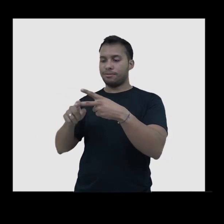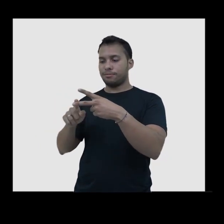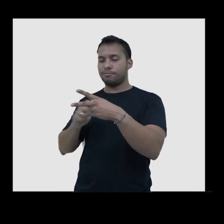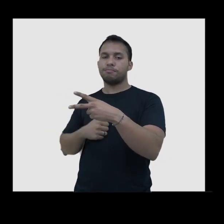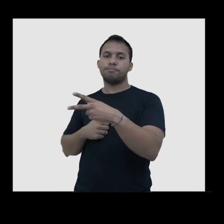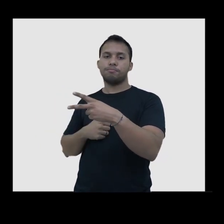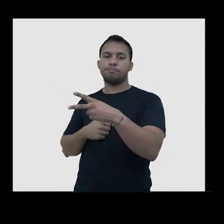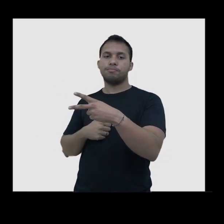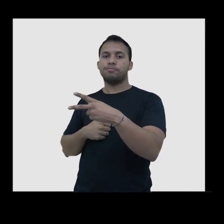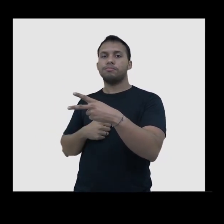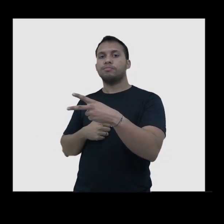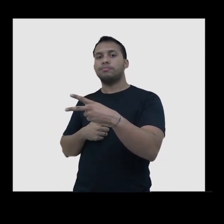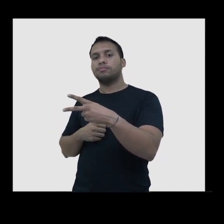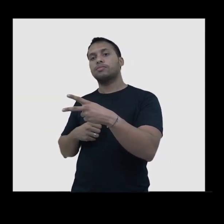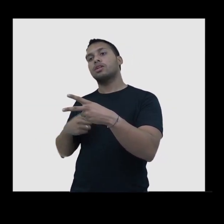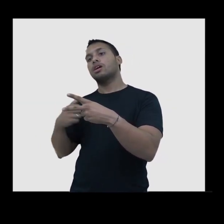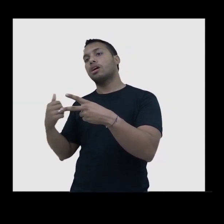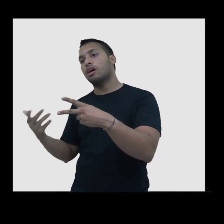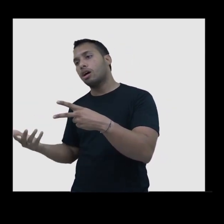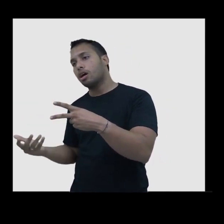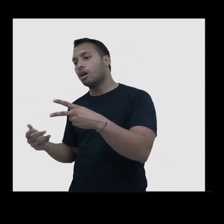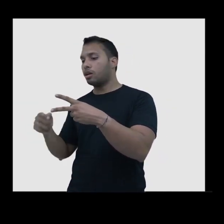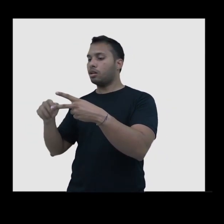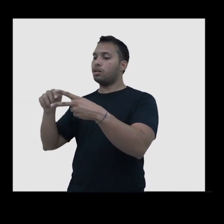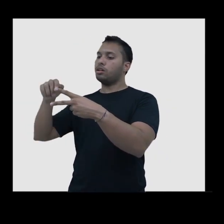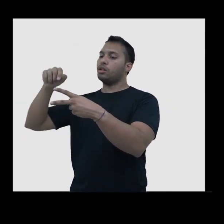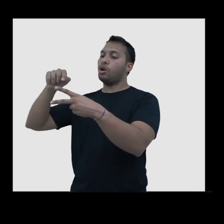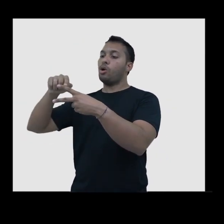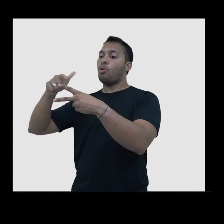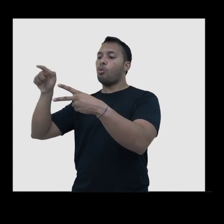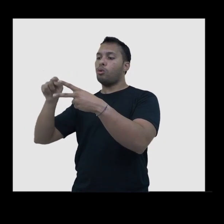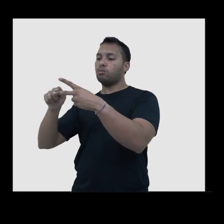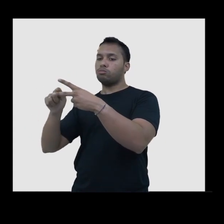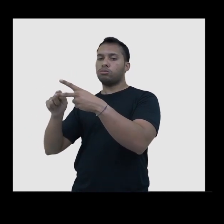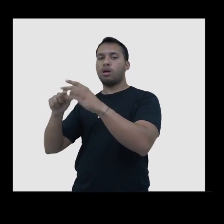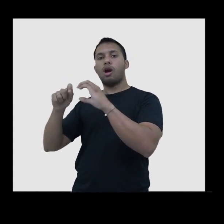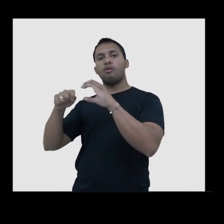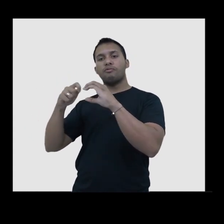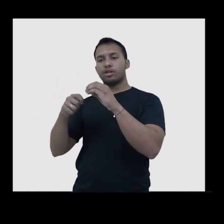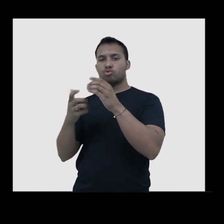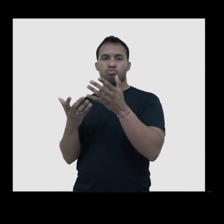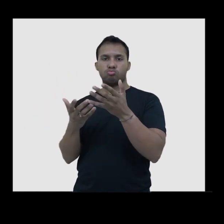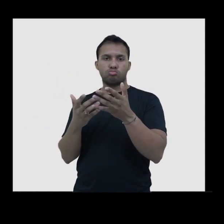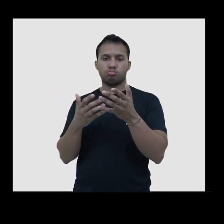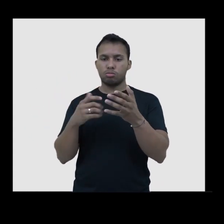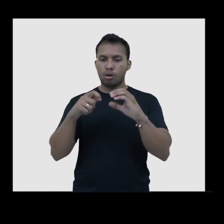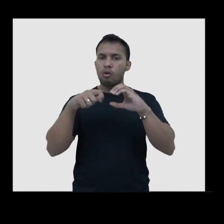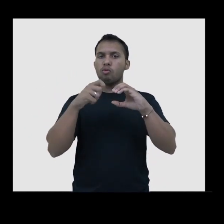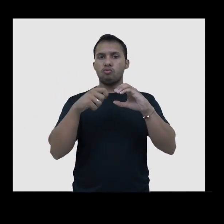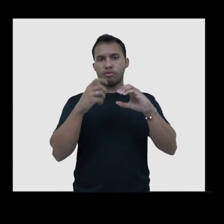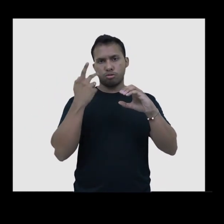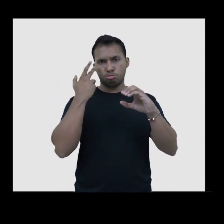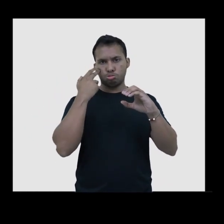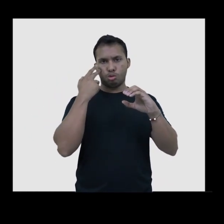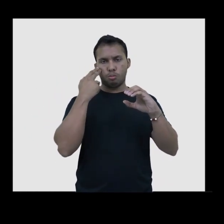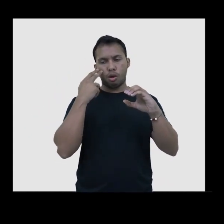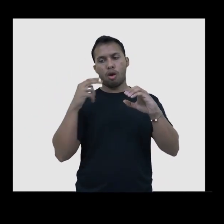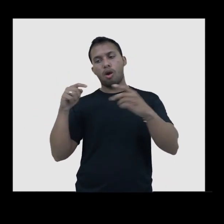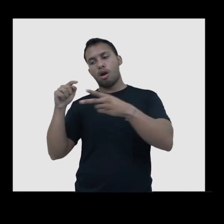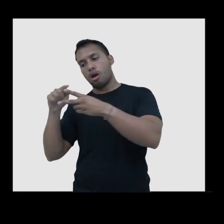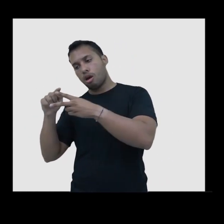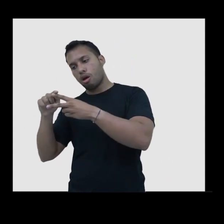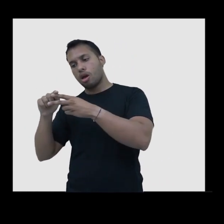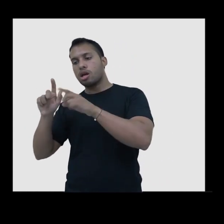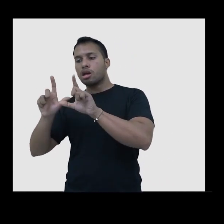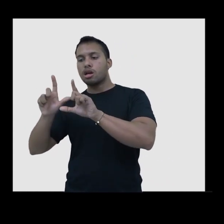E o outro, eu vou clicar duas vezes sobre o seu ícone também para abri-lo. O outro é o vídeo base, é o vídeo onde a gente pretende colocar a janela de Libras, né? A gente